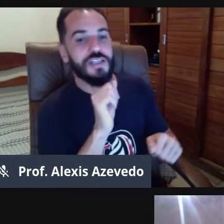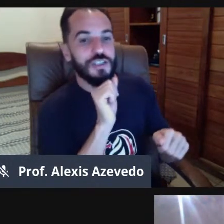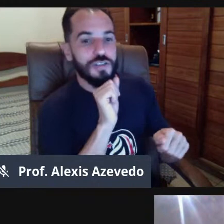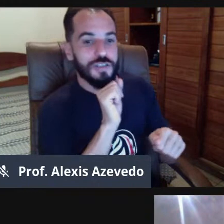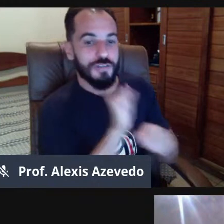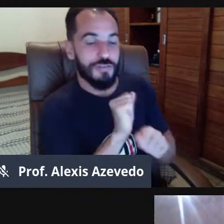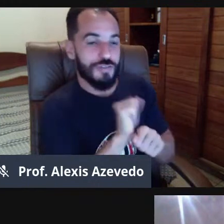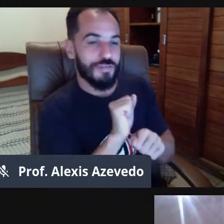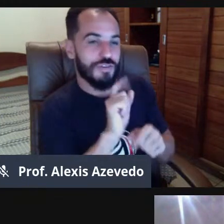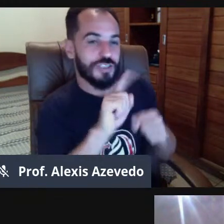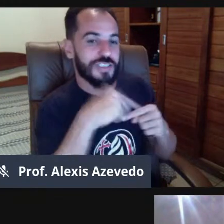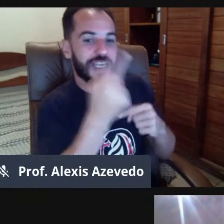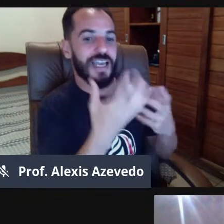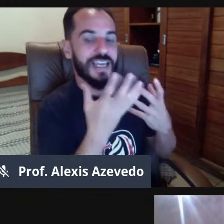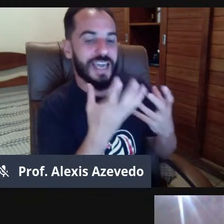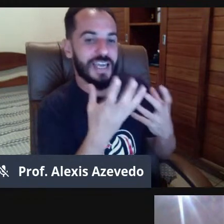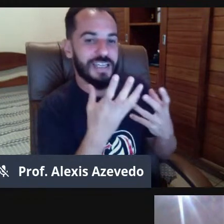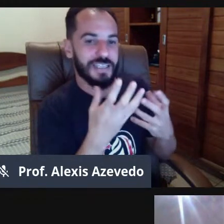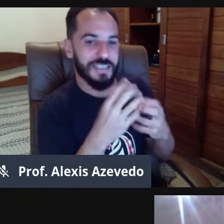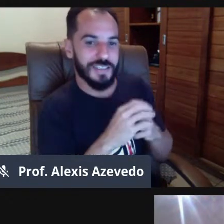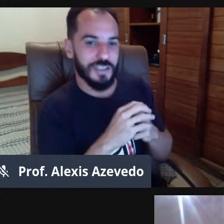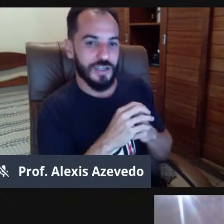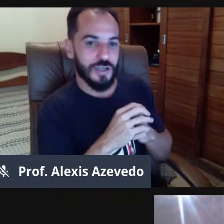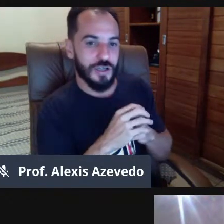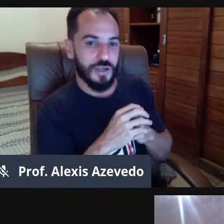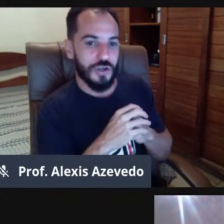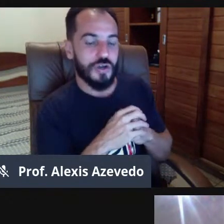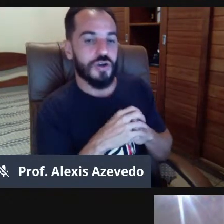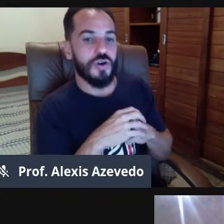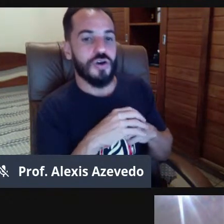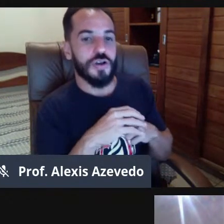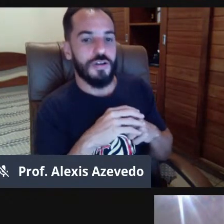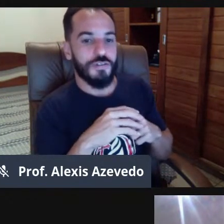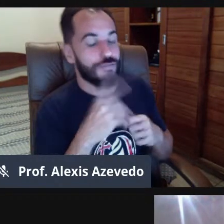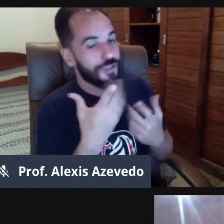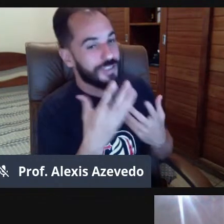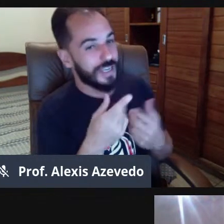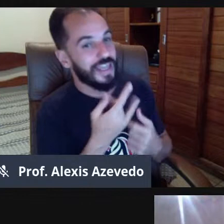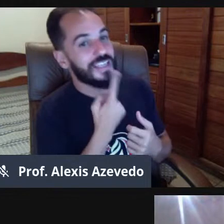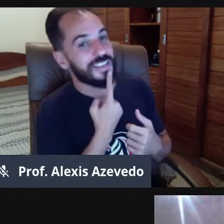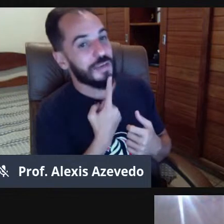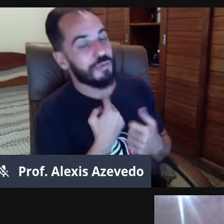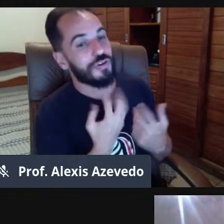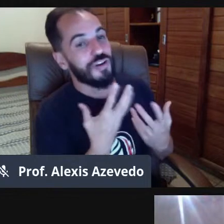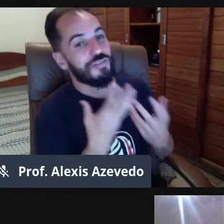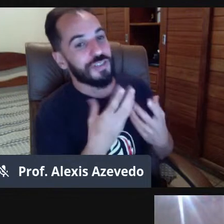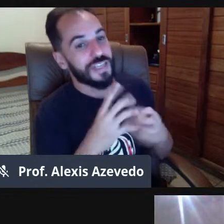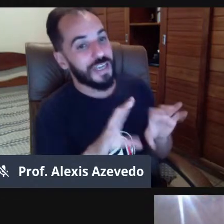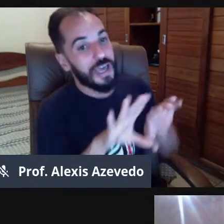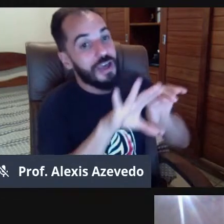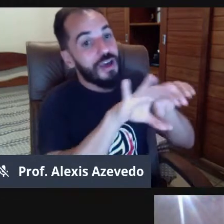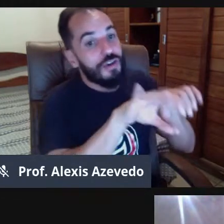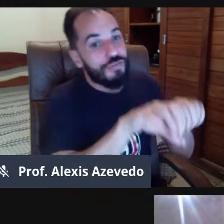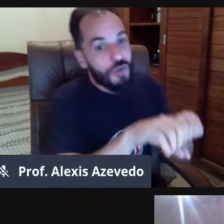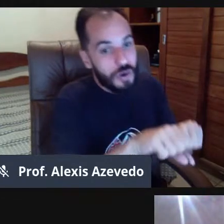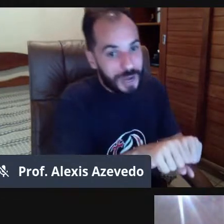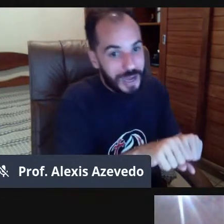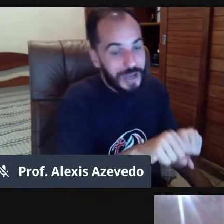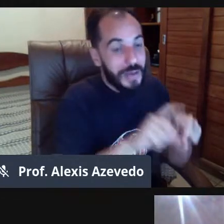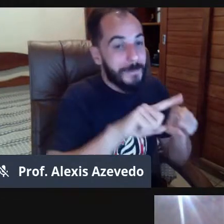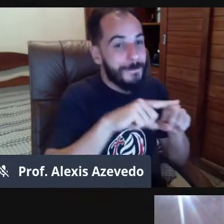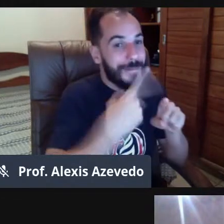vezes, querer concluir o curso mais rápido, aparece uma oportunidade, aparece uma bolsa para fora,